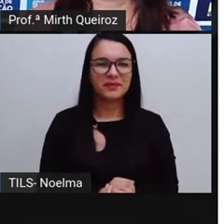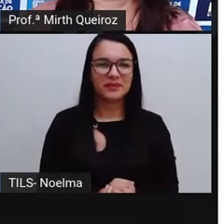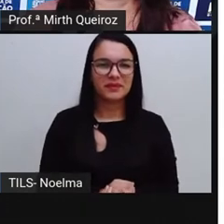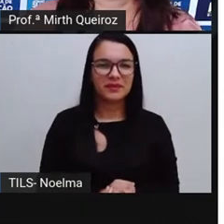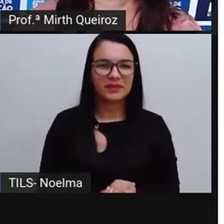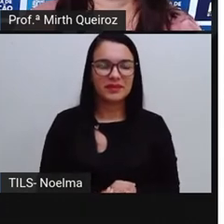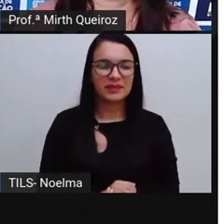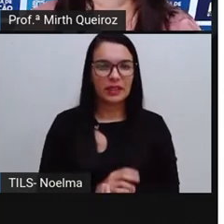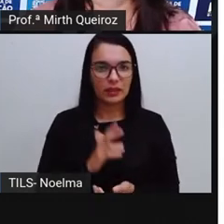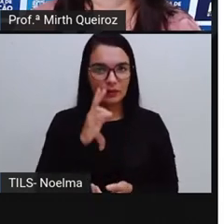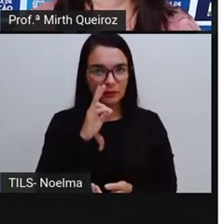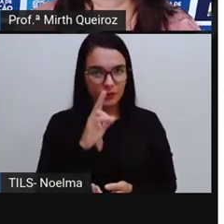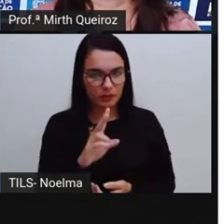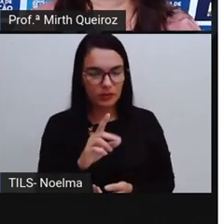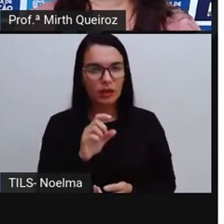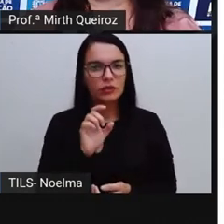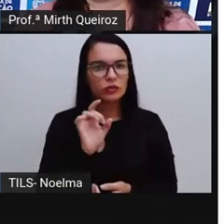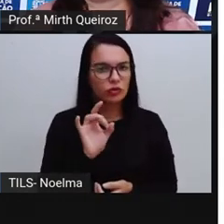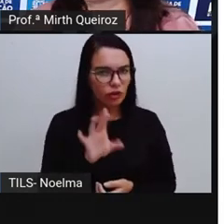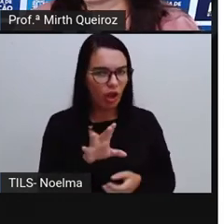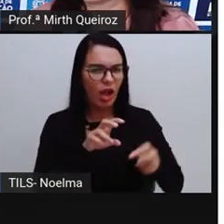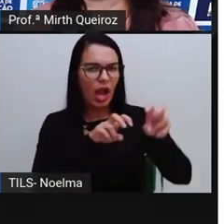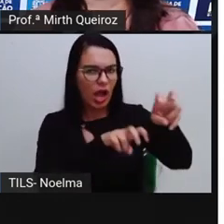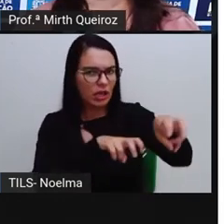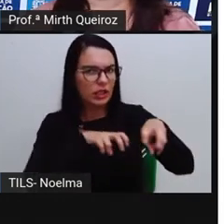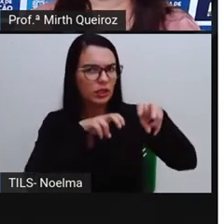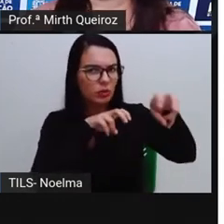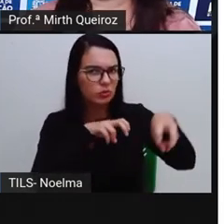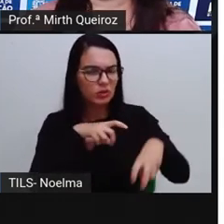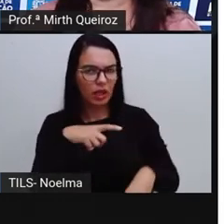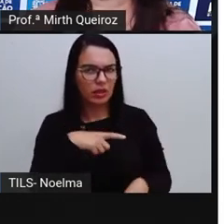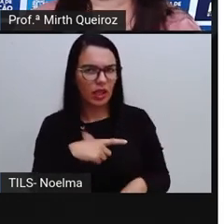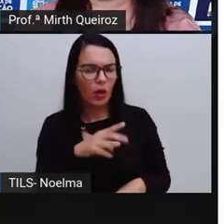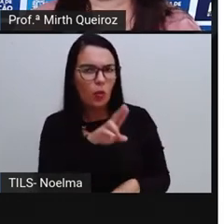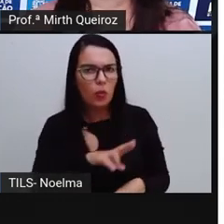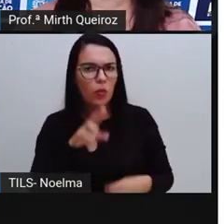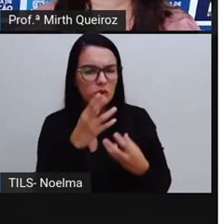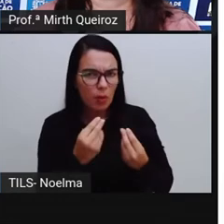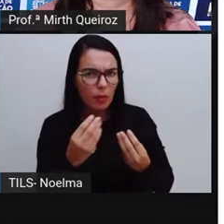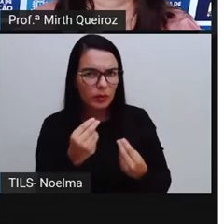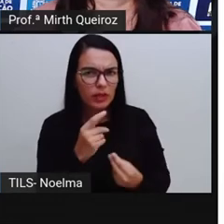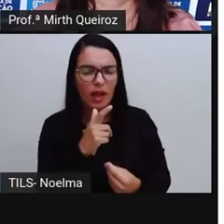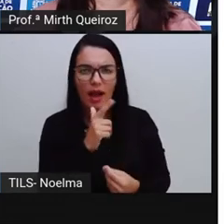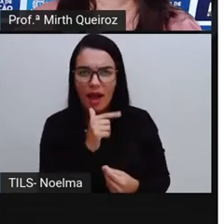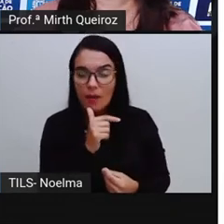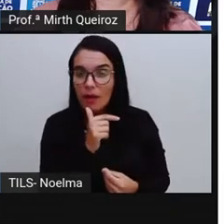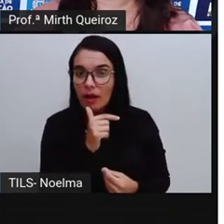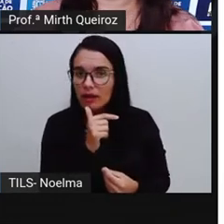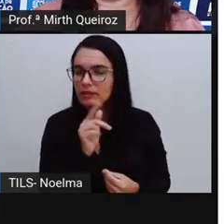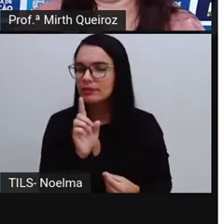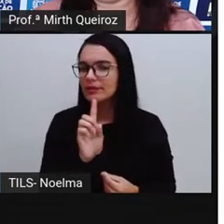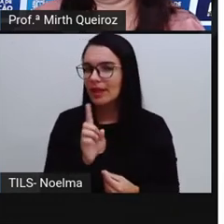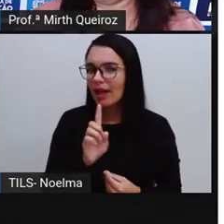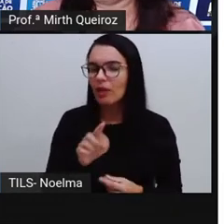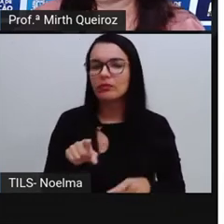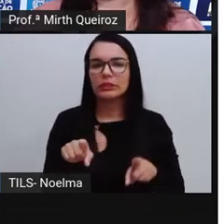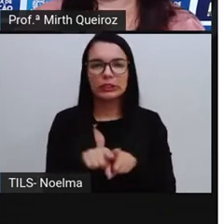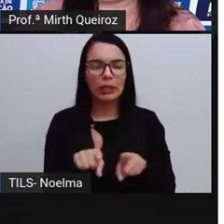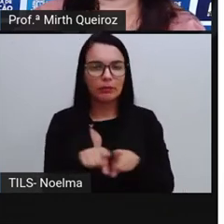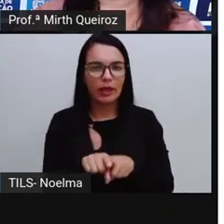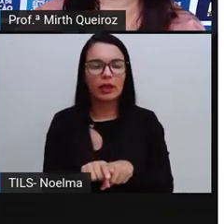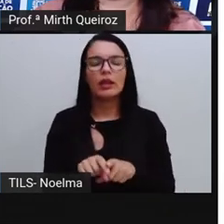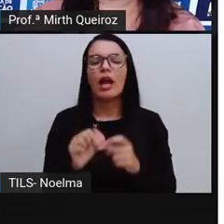não só a agricultura consome muita água embora através da prática de irrigação né ela consome